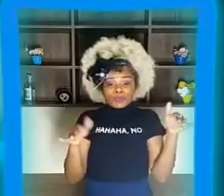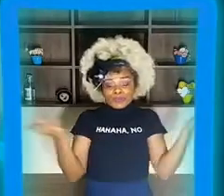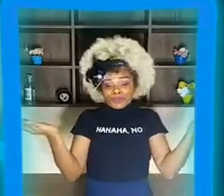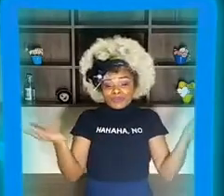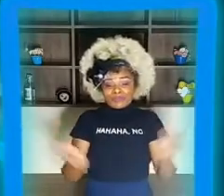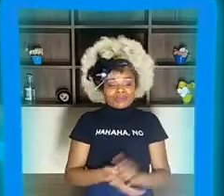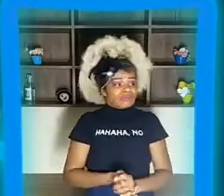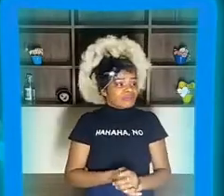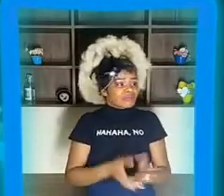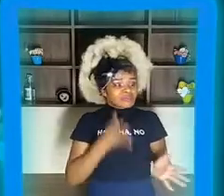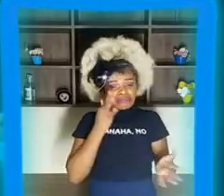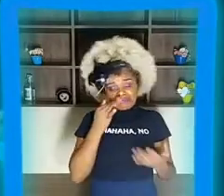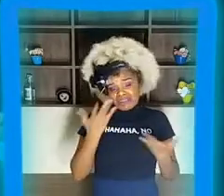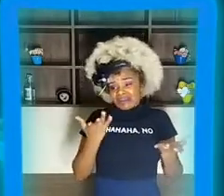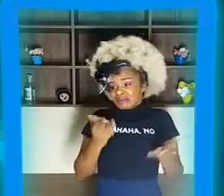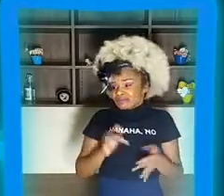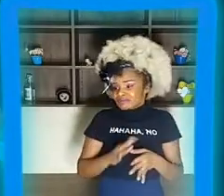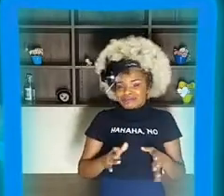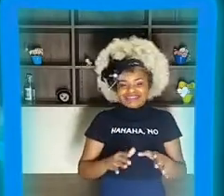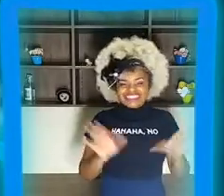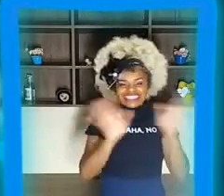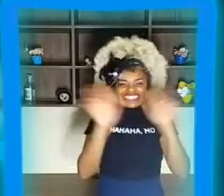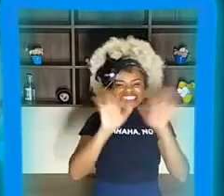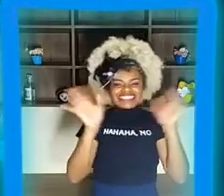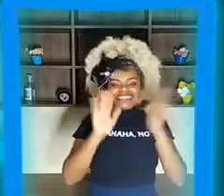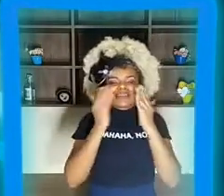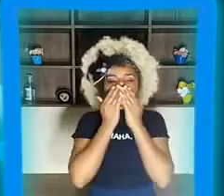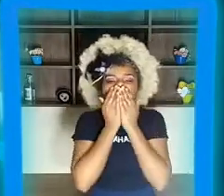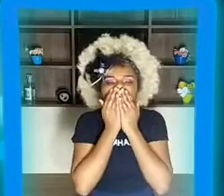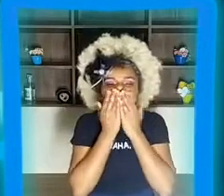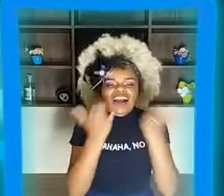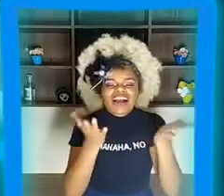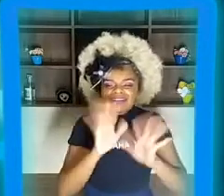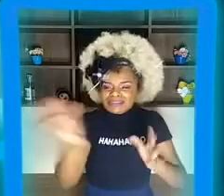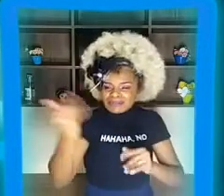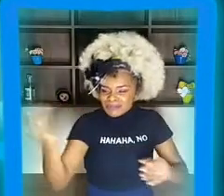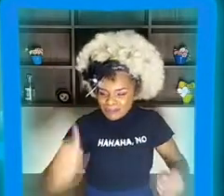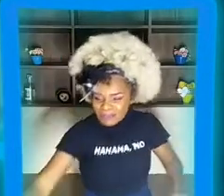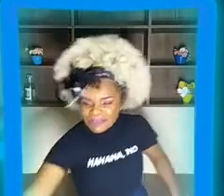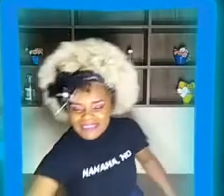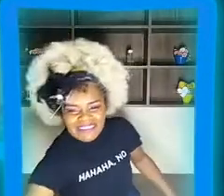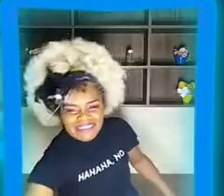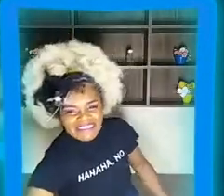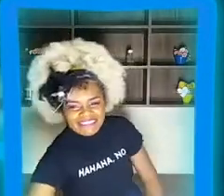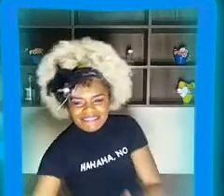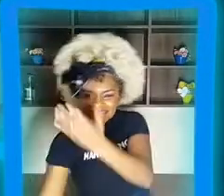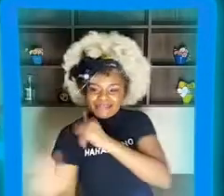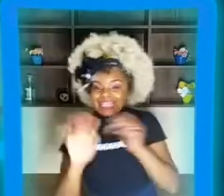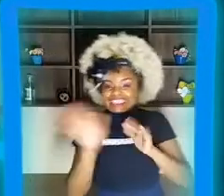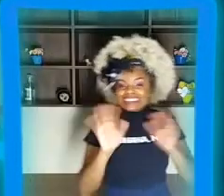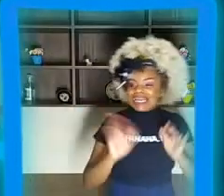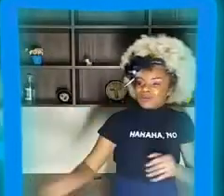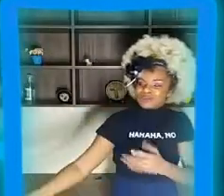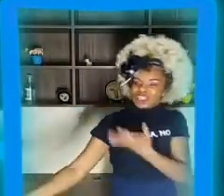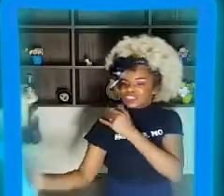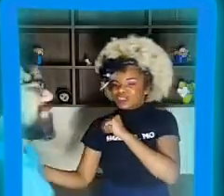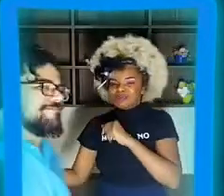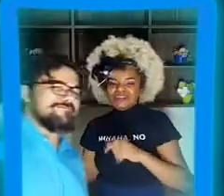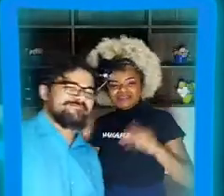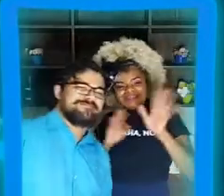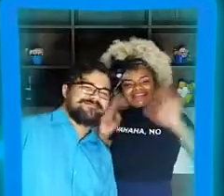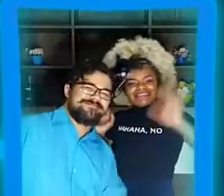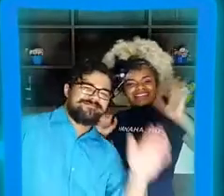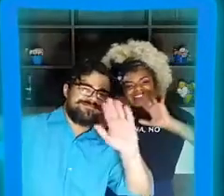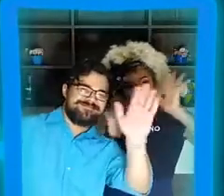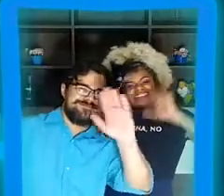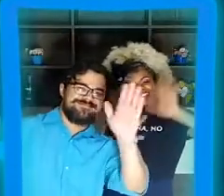Acabou. É. Babi! Beijo, meu amor! Mua! Obrigado, Joaquim! Em que lado que ela tá?